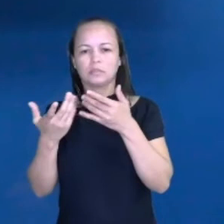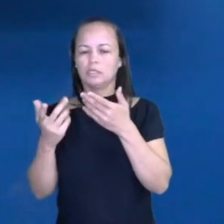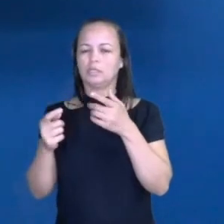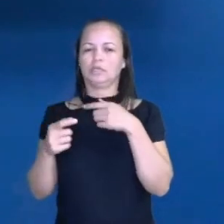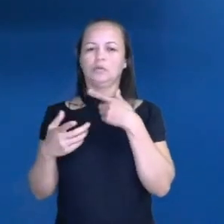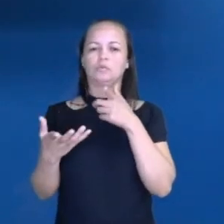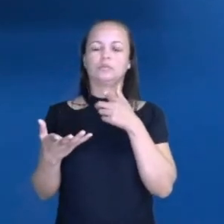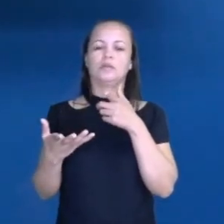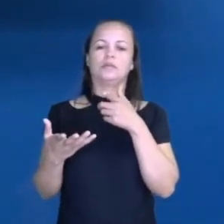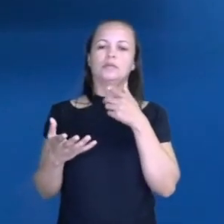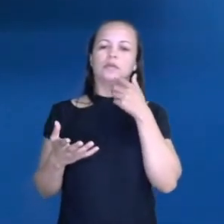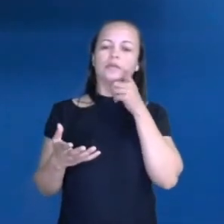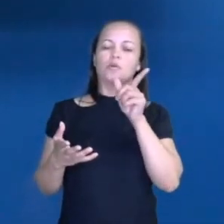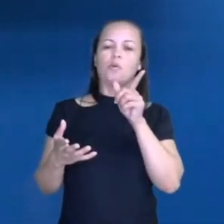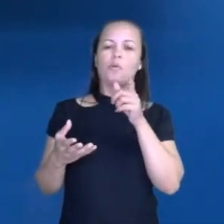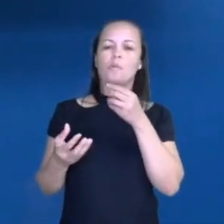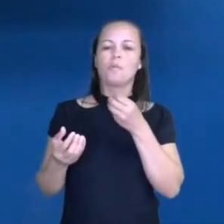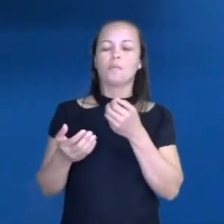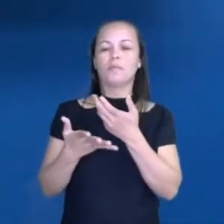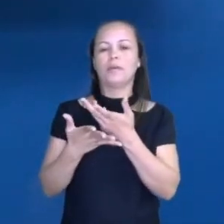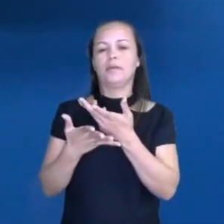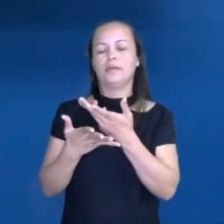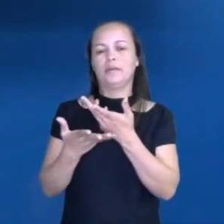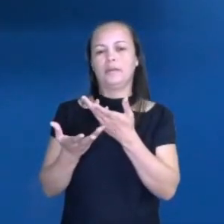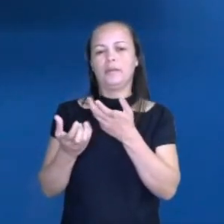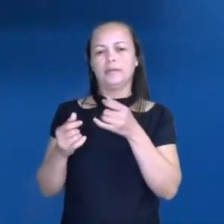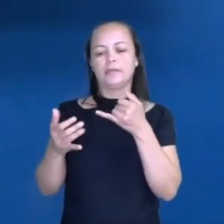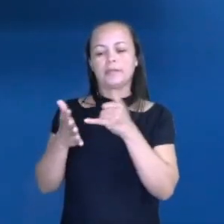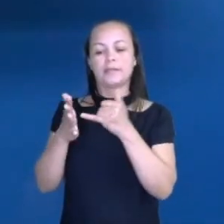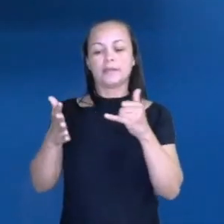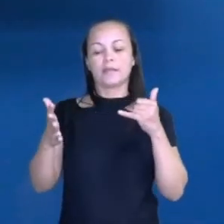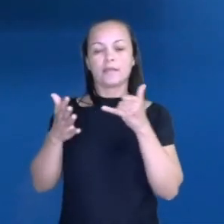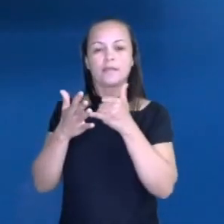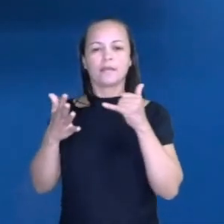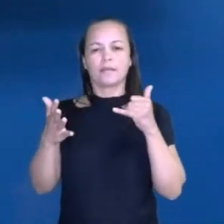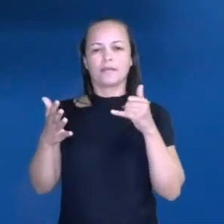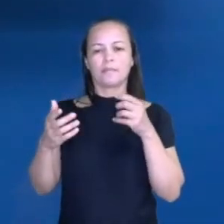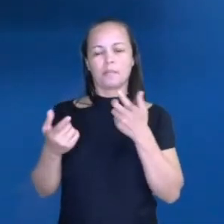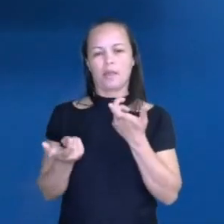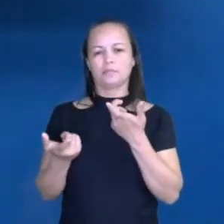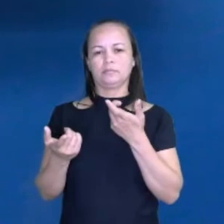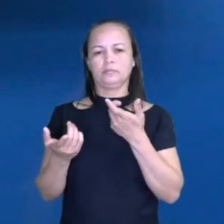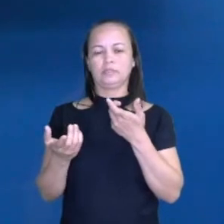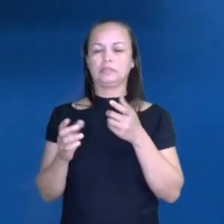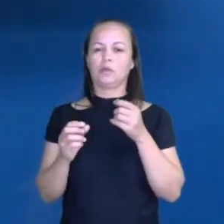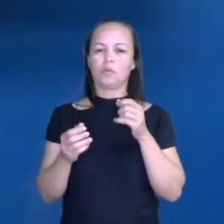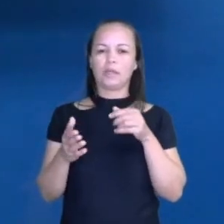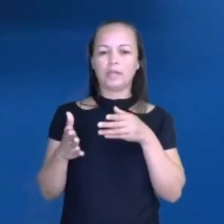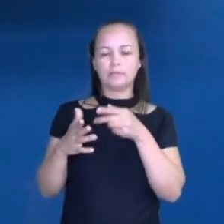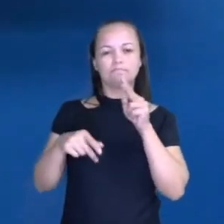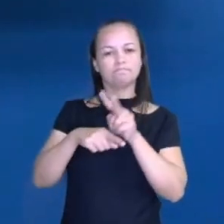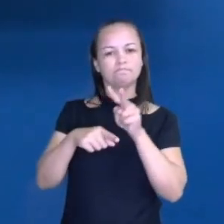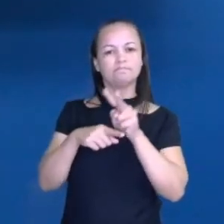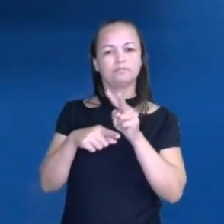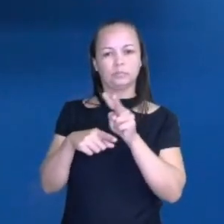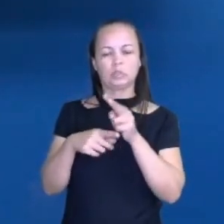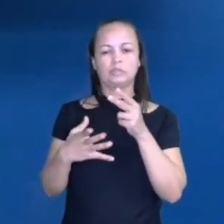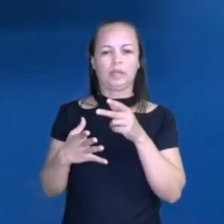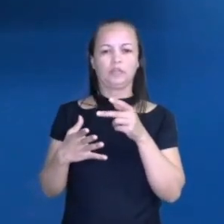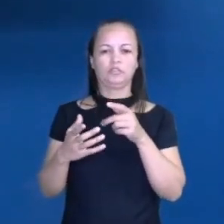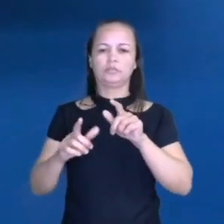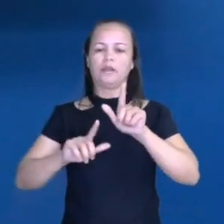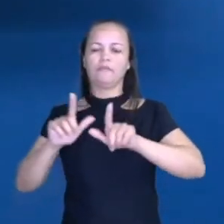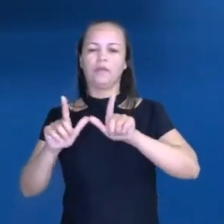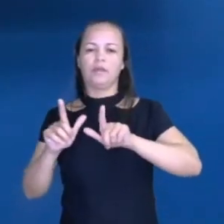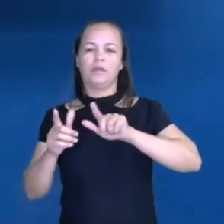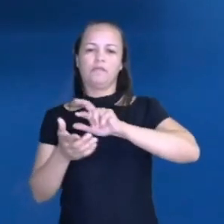a gastar o dinheiro para comprar o novo fusível de que você acha para poder comprar uma toalha eletronico né então mais caro não tem que sair mais ou